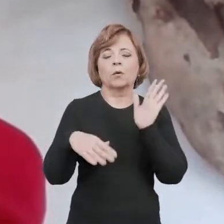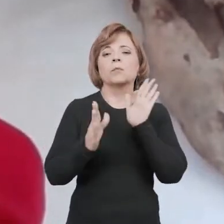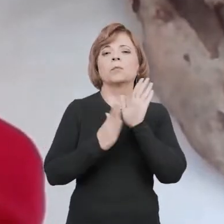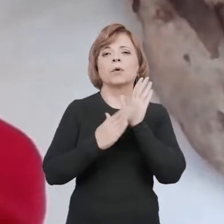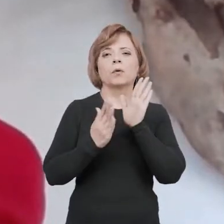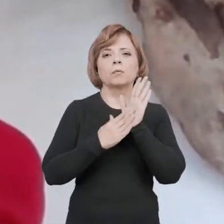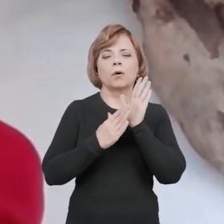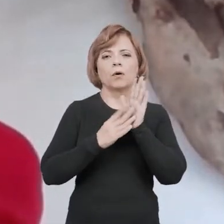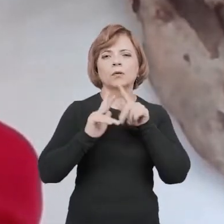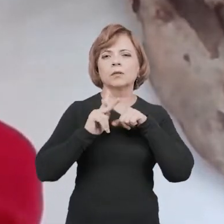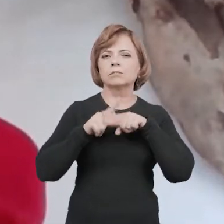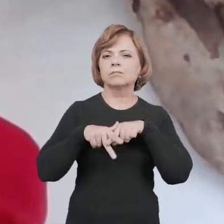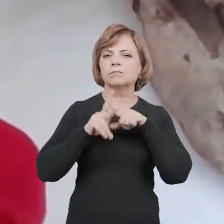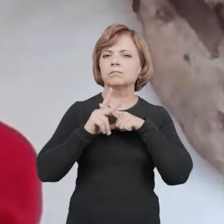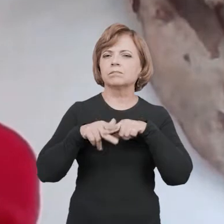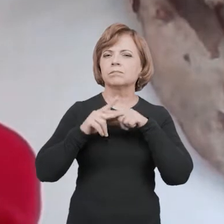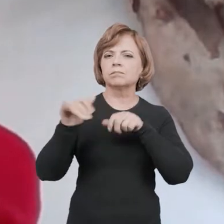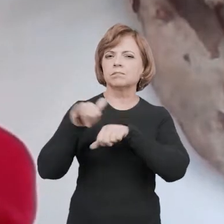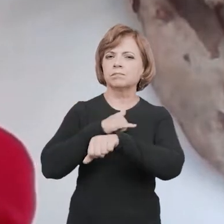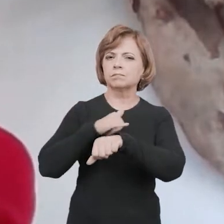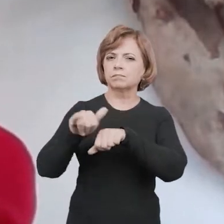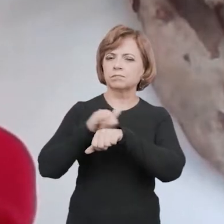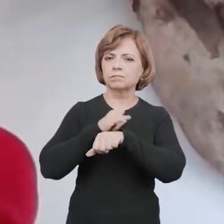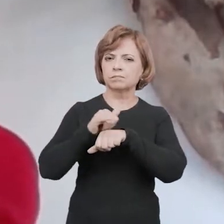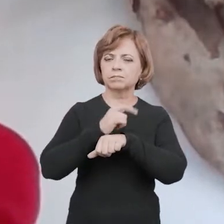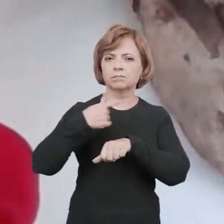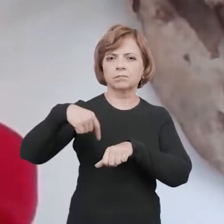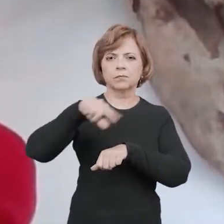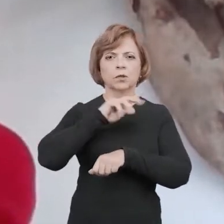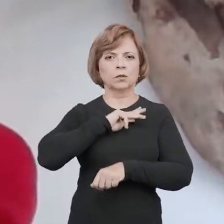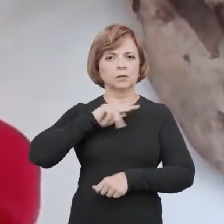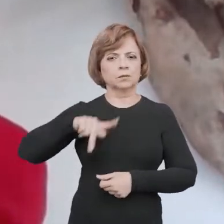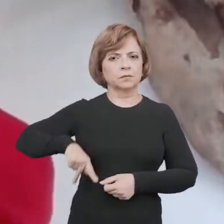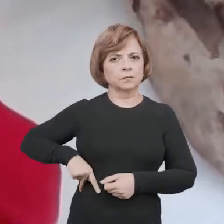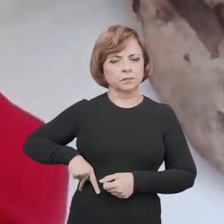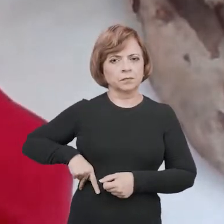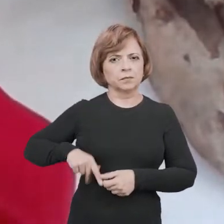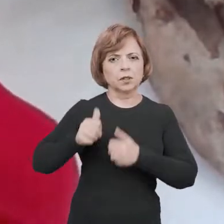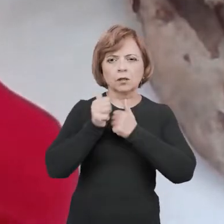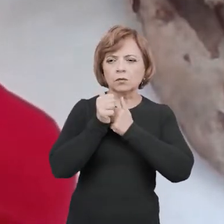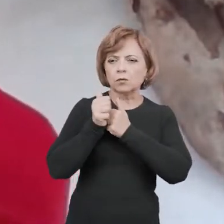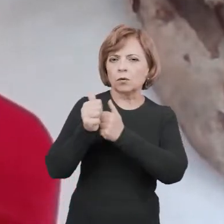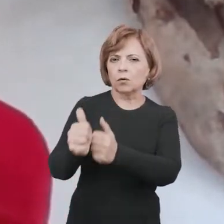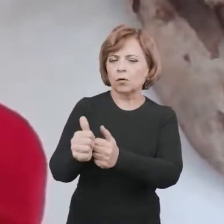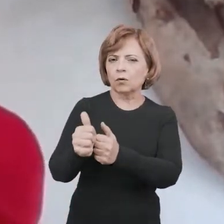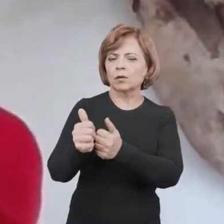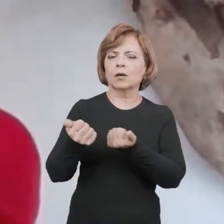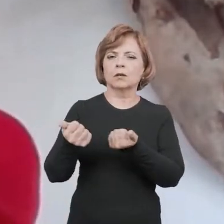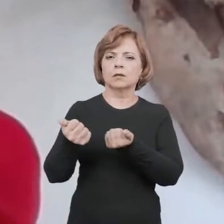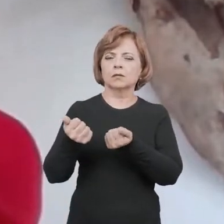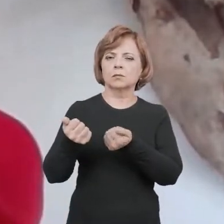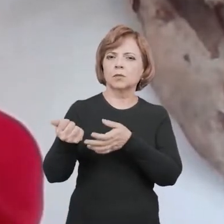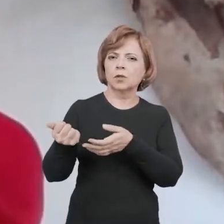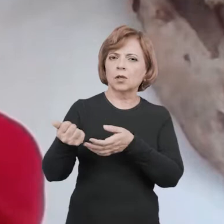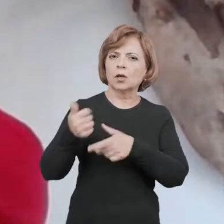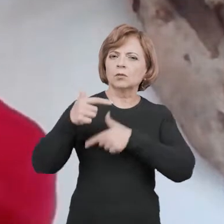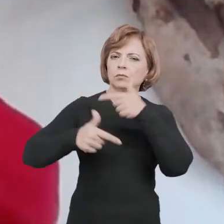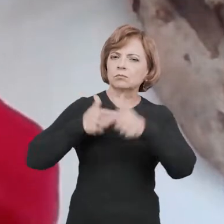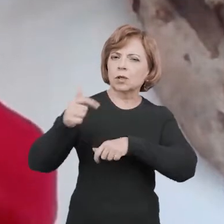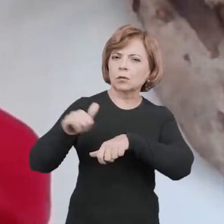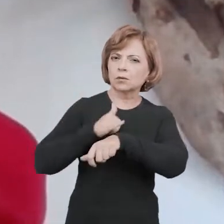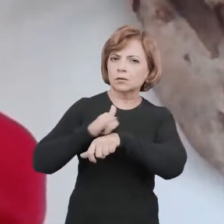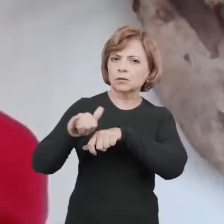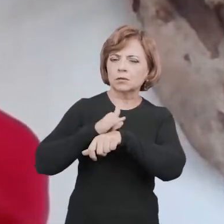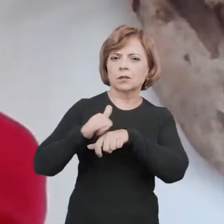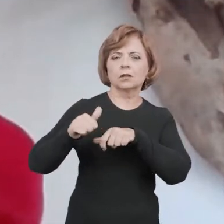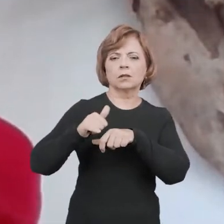propostas de formulação da estratégia para a instituição, de acompanhamento das iniciativas estratégicas, da